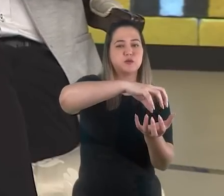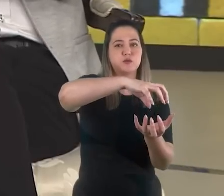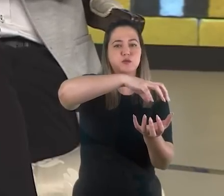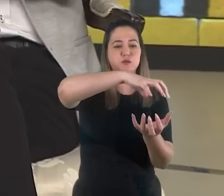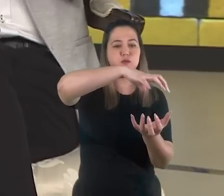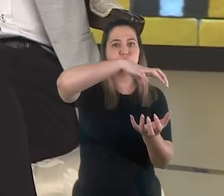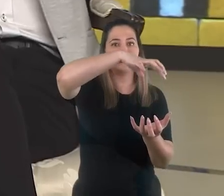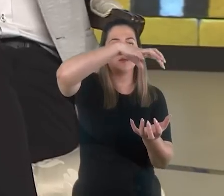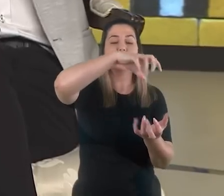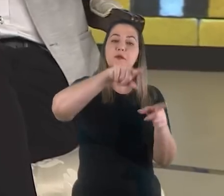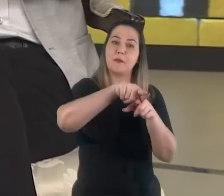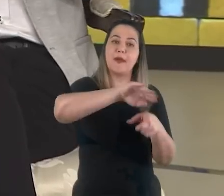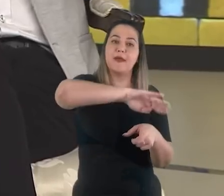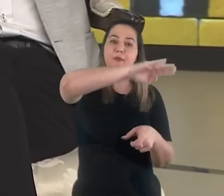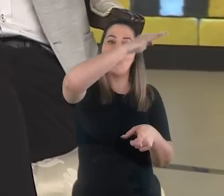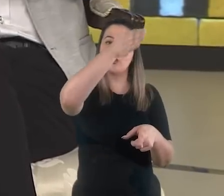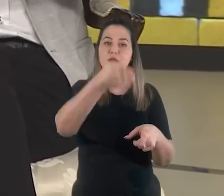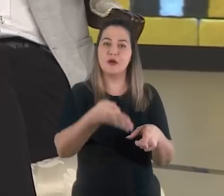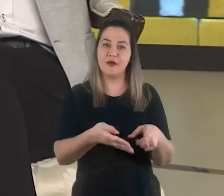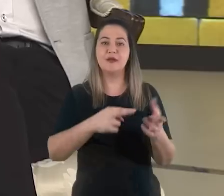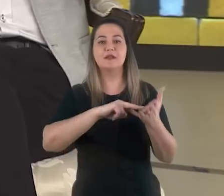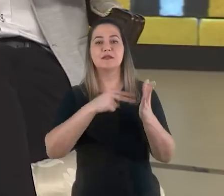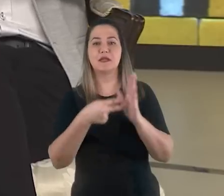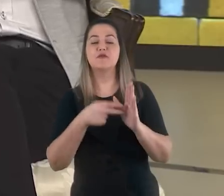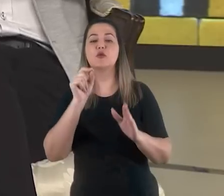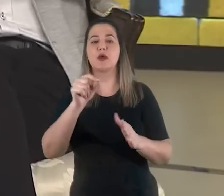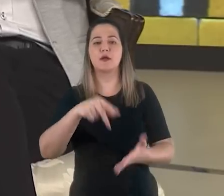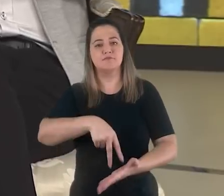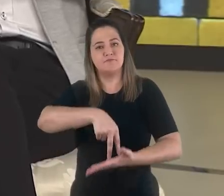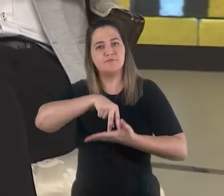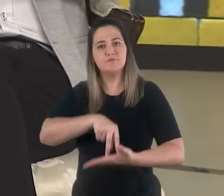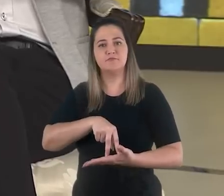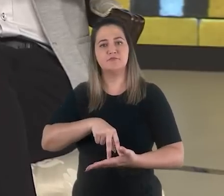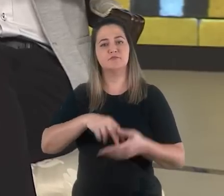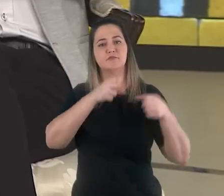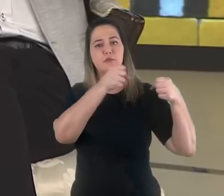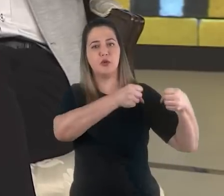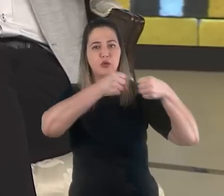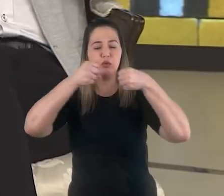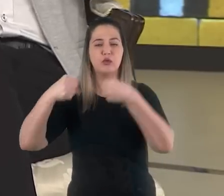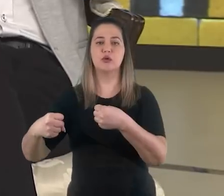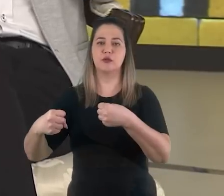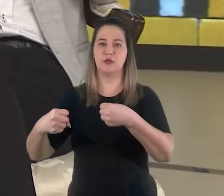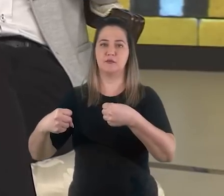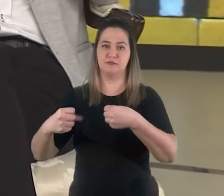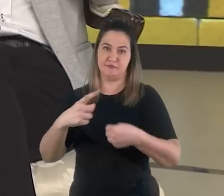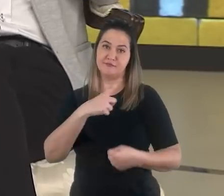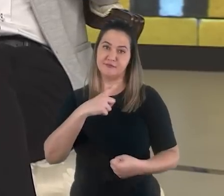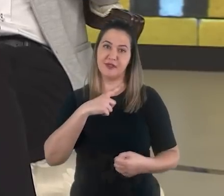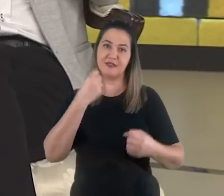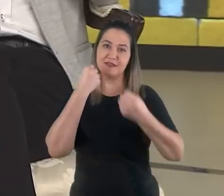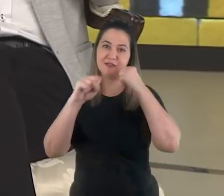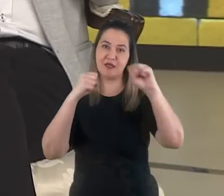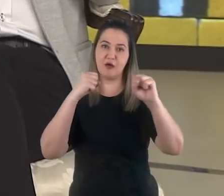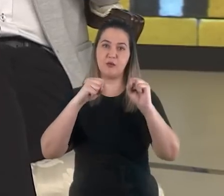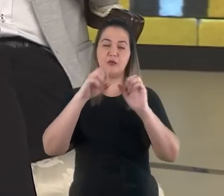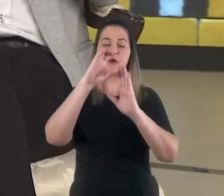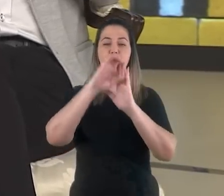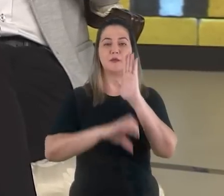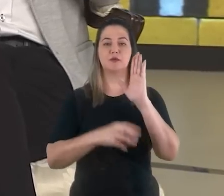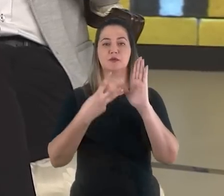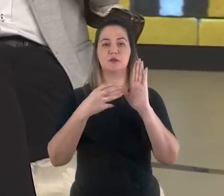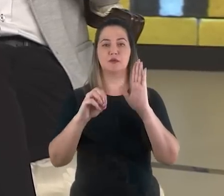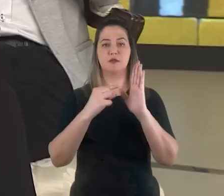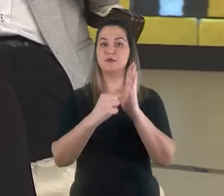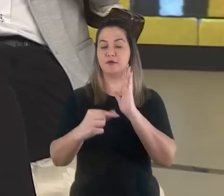simbolicamente para representar estabilidade, poder, reino de Deus. Você tem isso, por exemplo, no Salmo 30, verso 7. Às